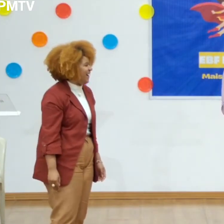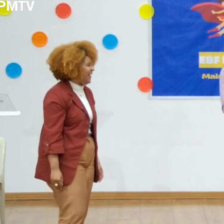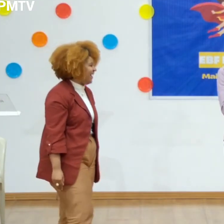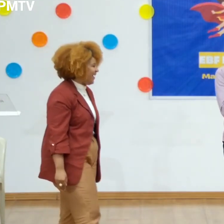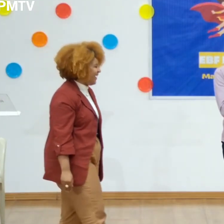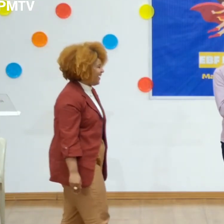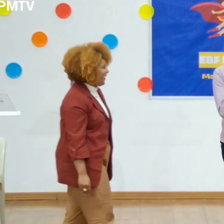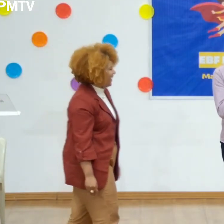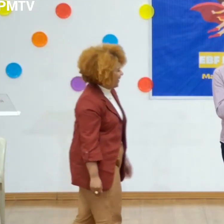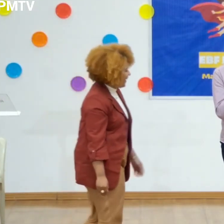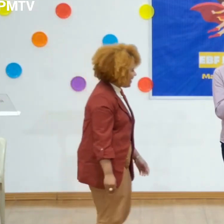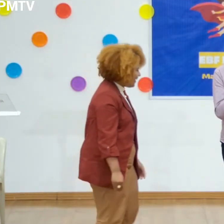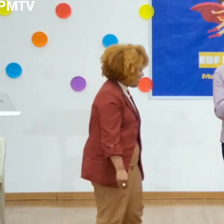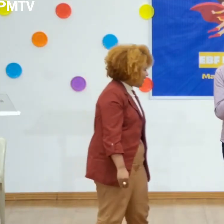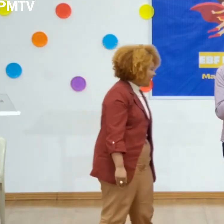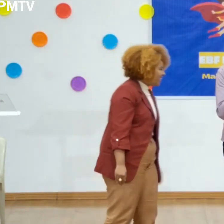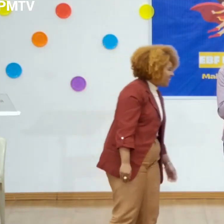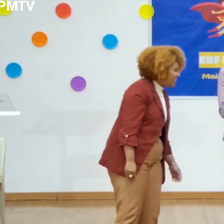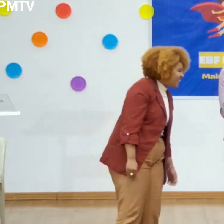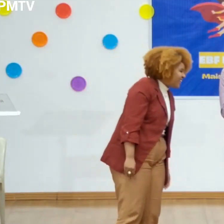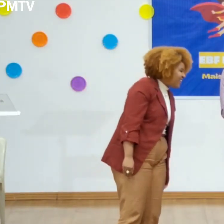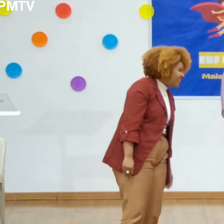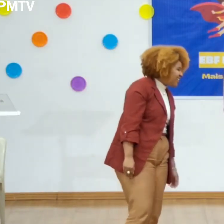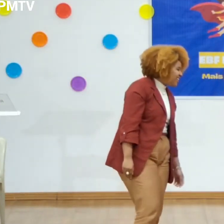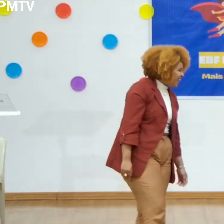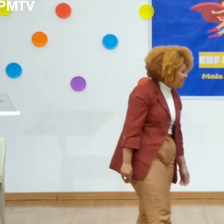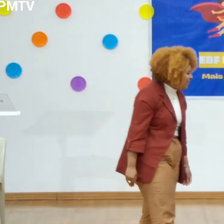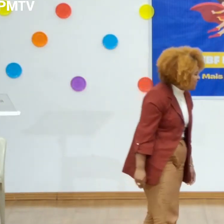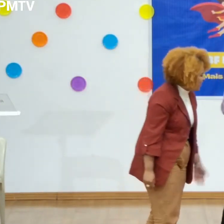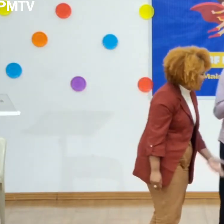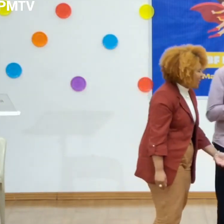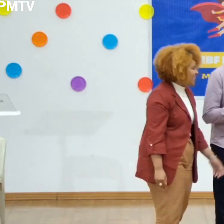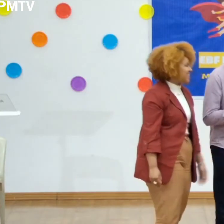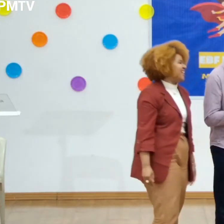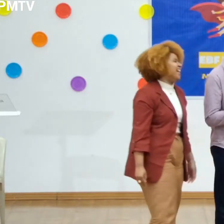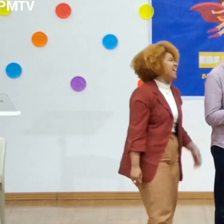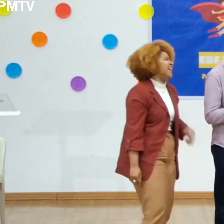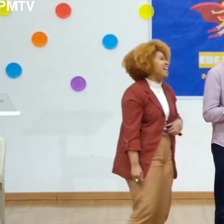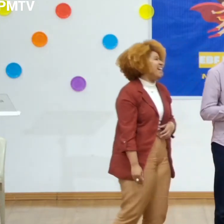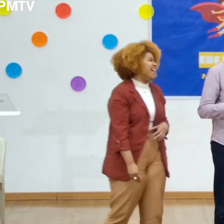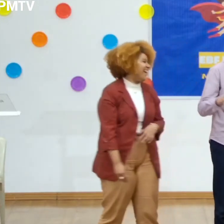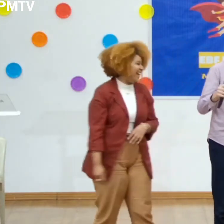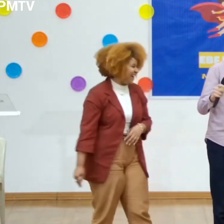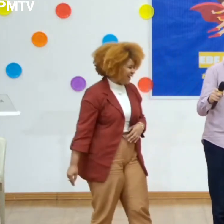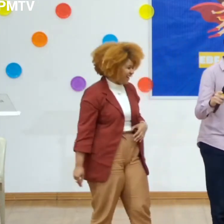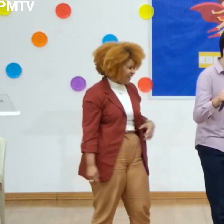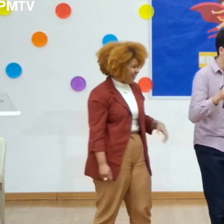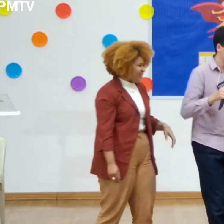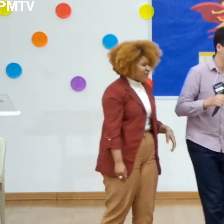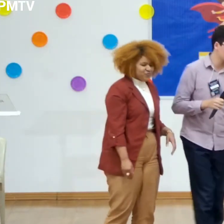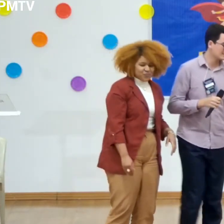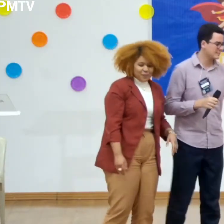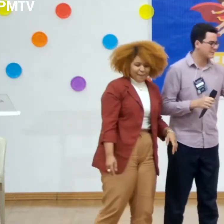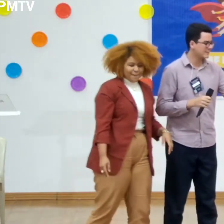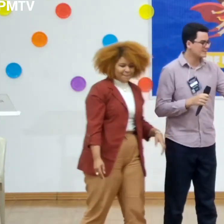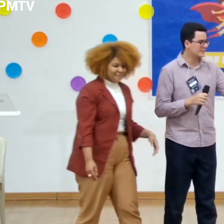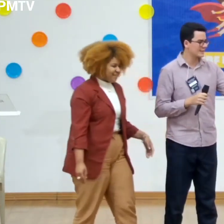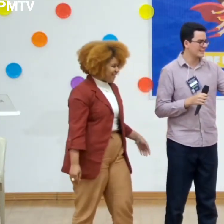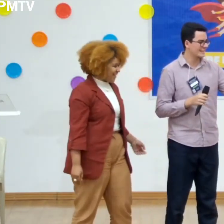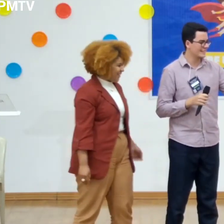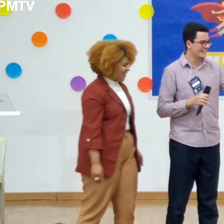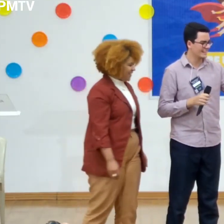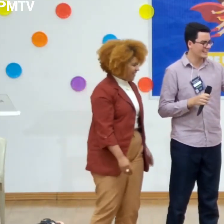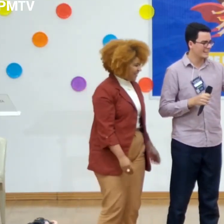não, tá brincando. 26. Não, é 23 mesmo, pessoal. É 23. Ali a foto.